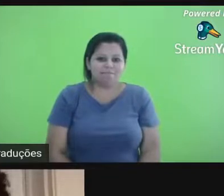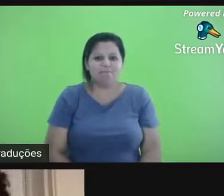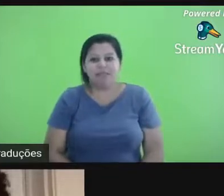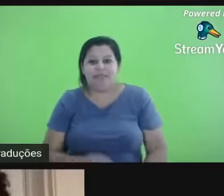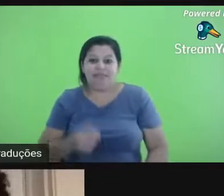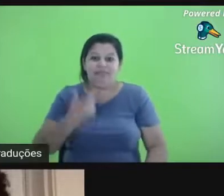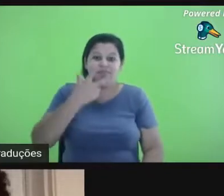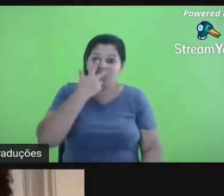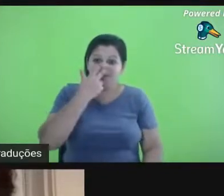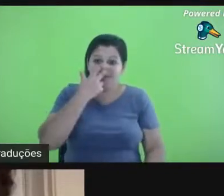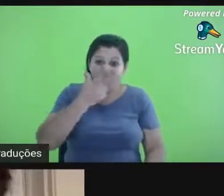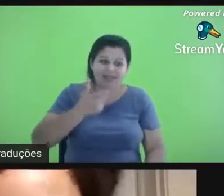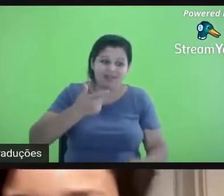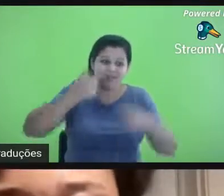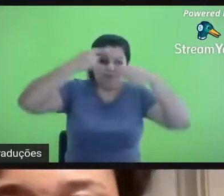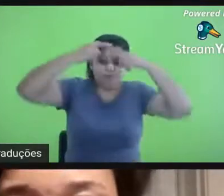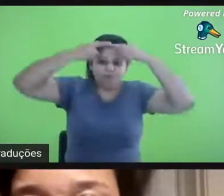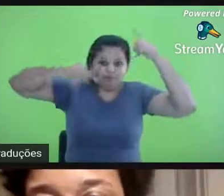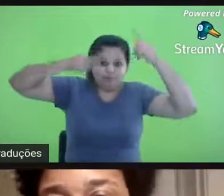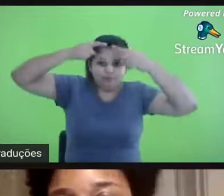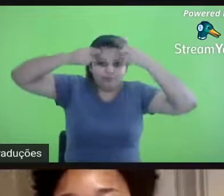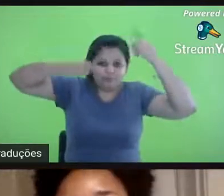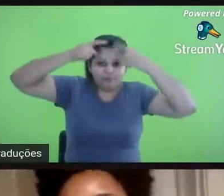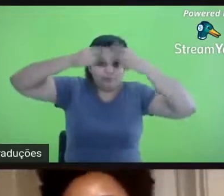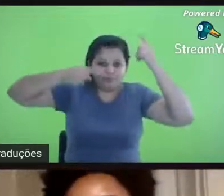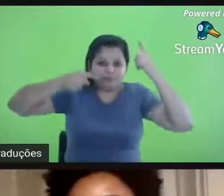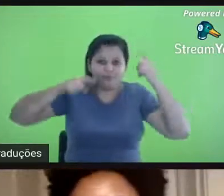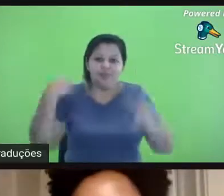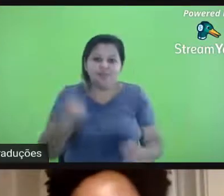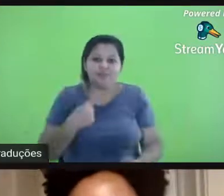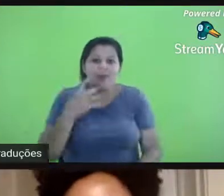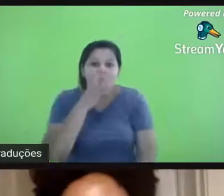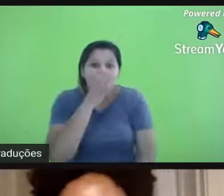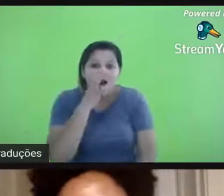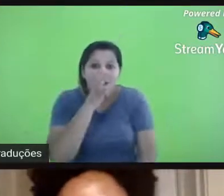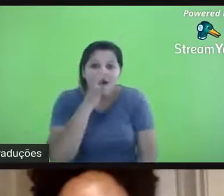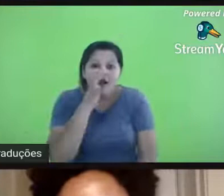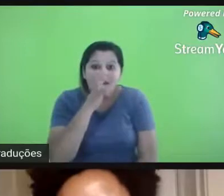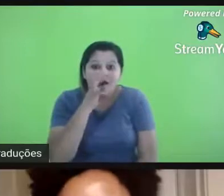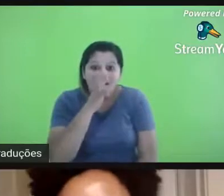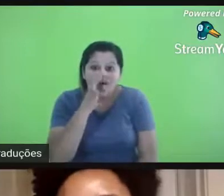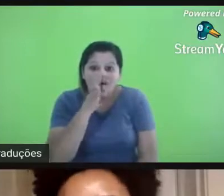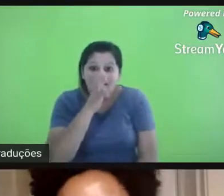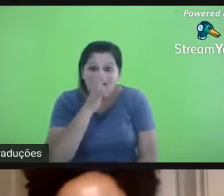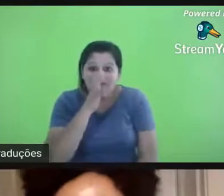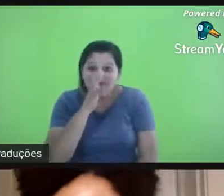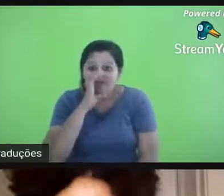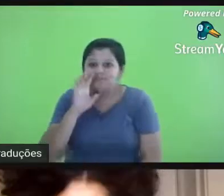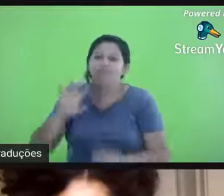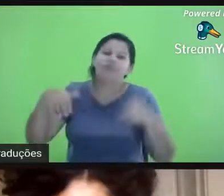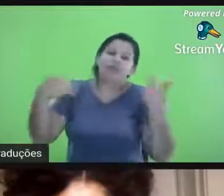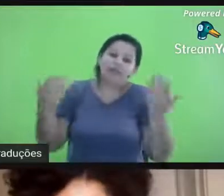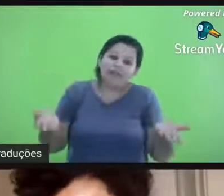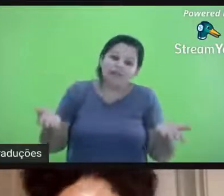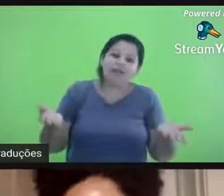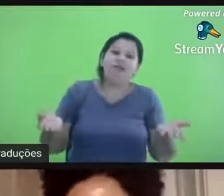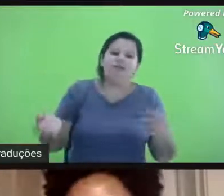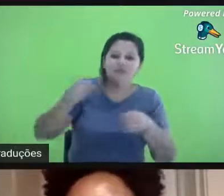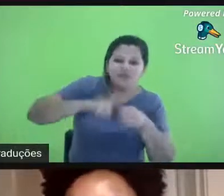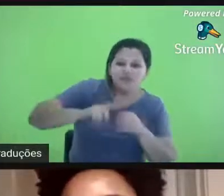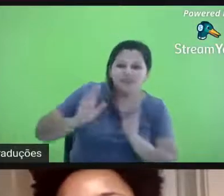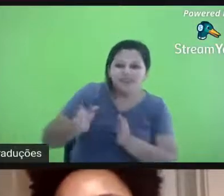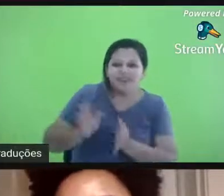Cortou um pouco a linha de Gente, é raciocínio. pragadora. A gente aqui Então, eu acho encantada. que é isso, Oi. entendeu?